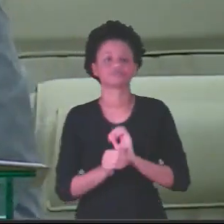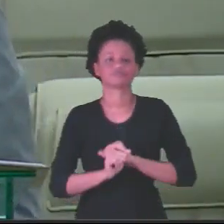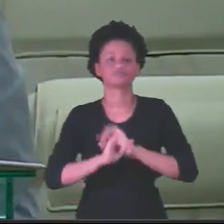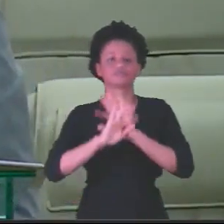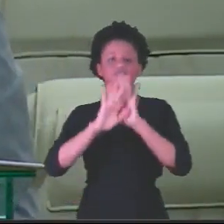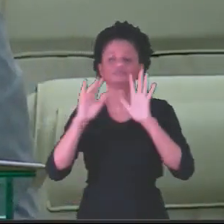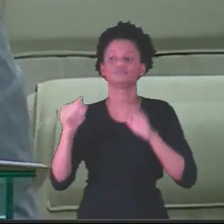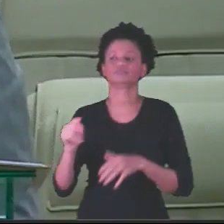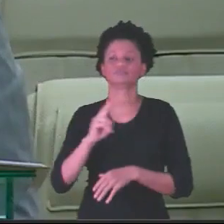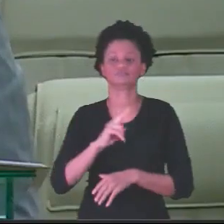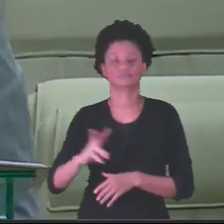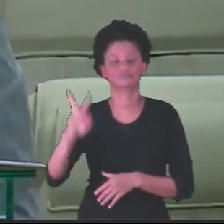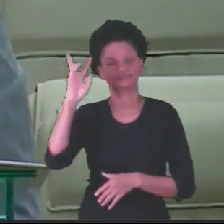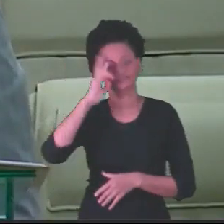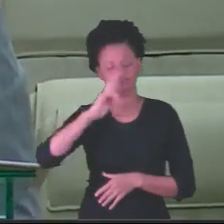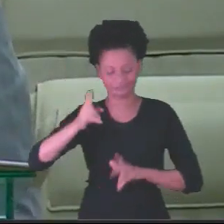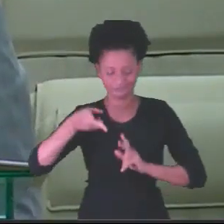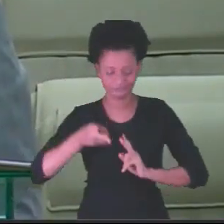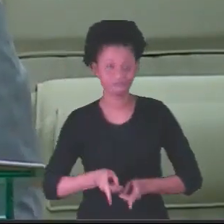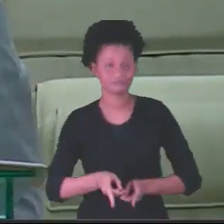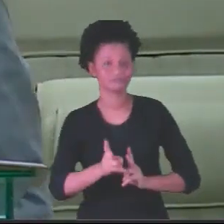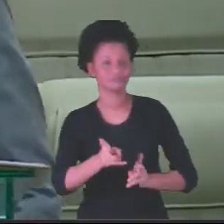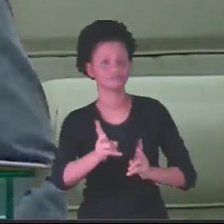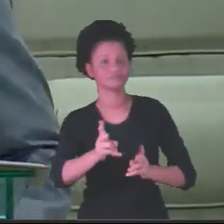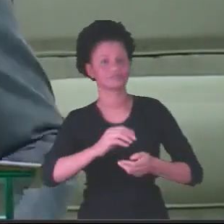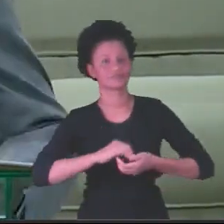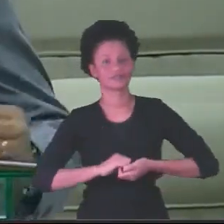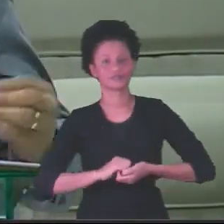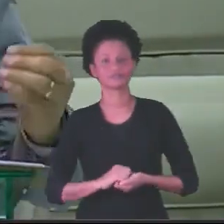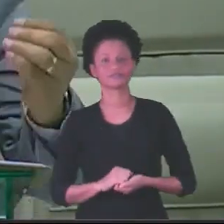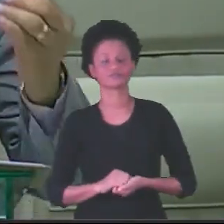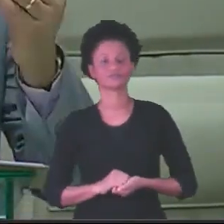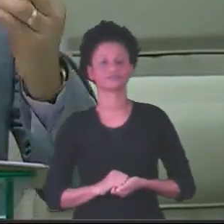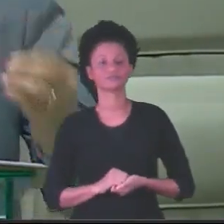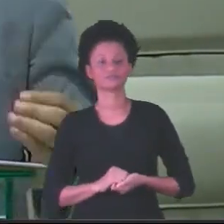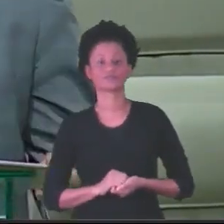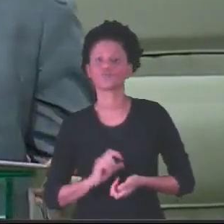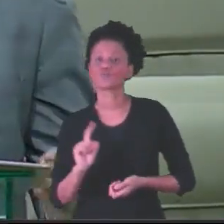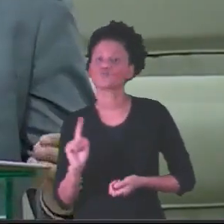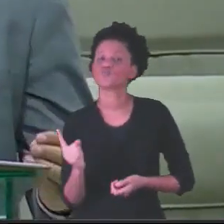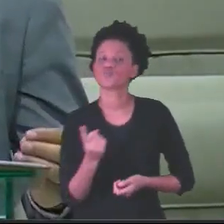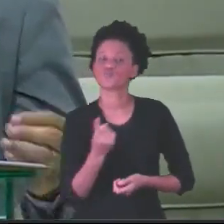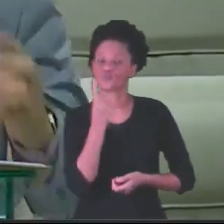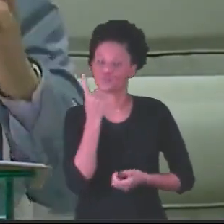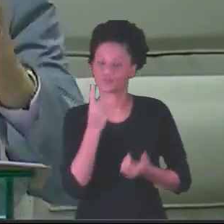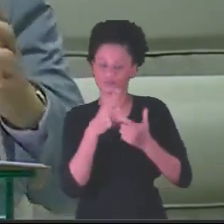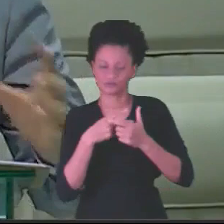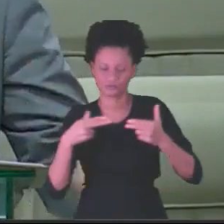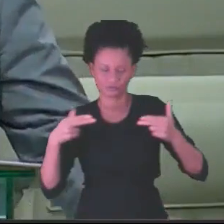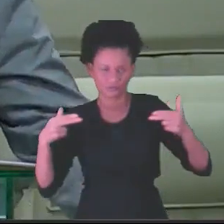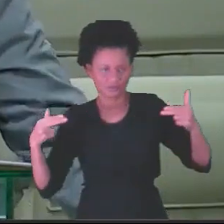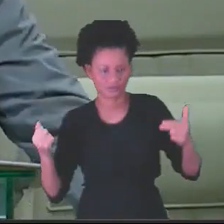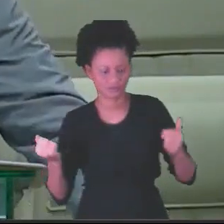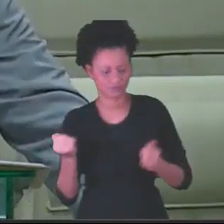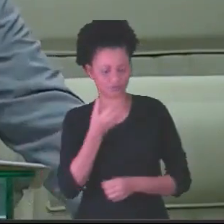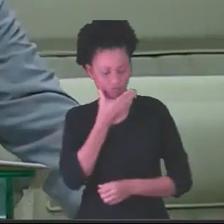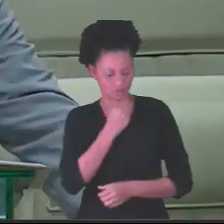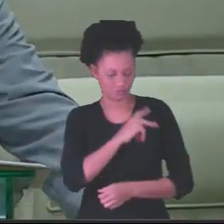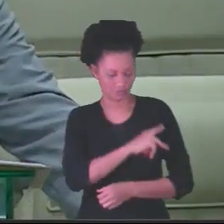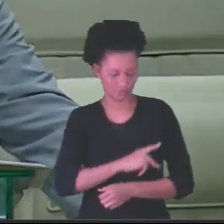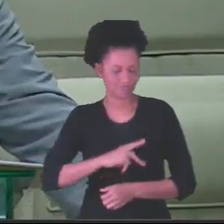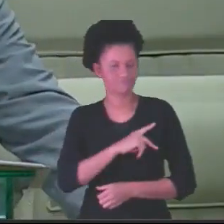o nome do senhor para todo sempre é uma das coisas que paulo irmãos enfático